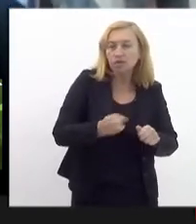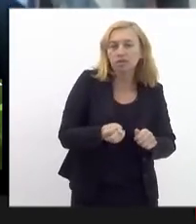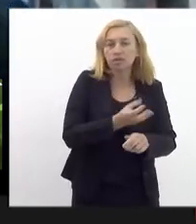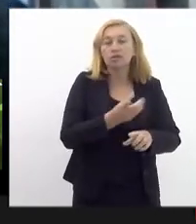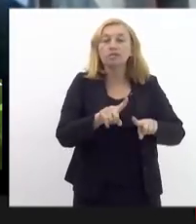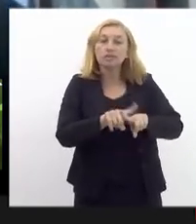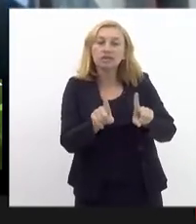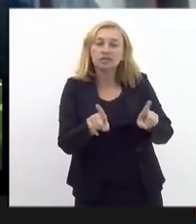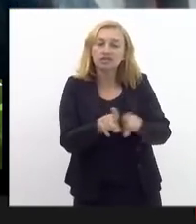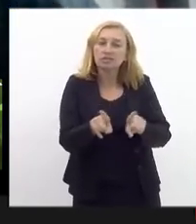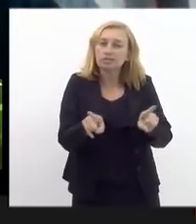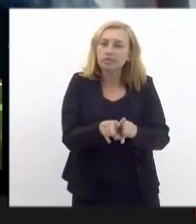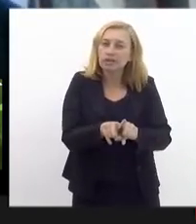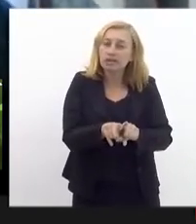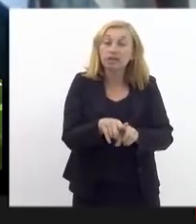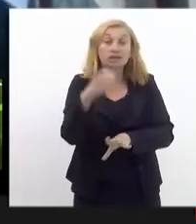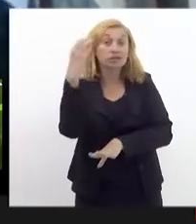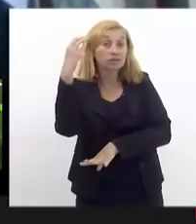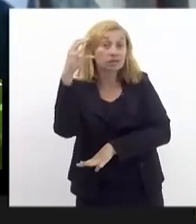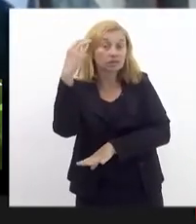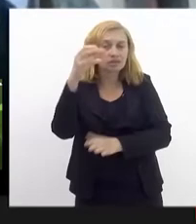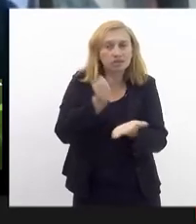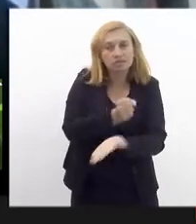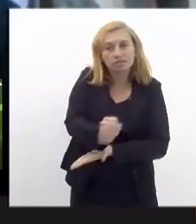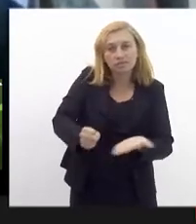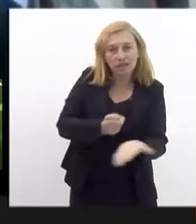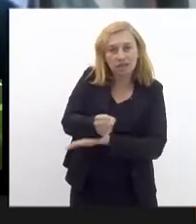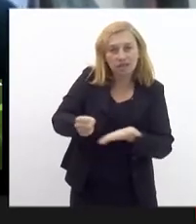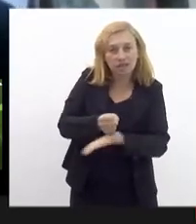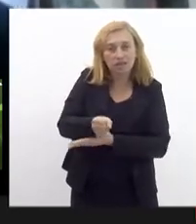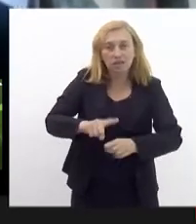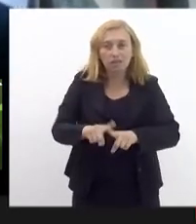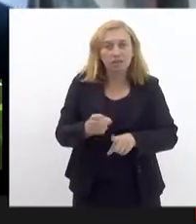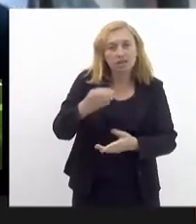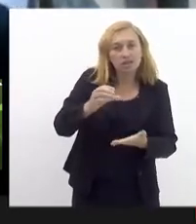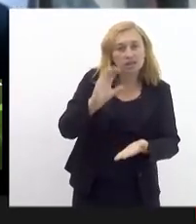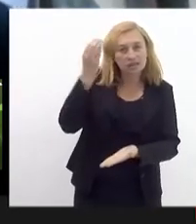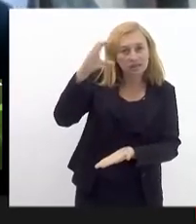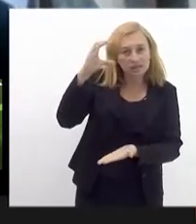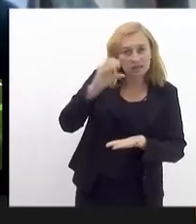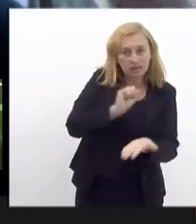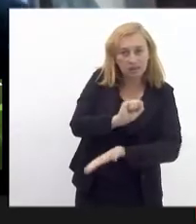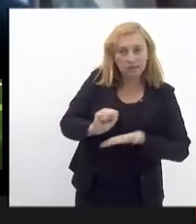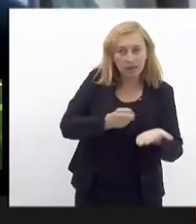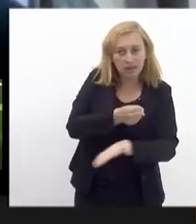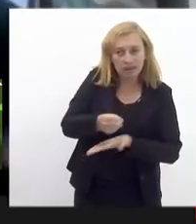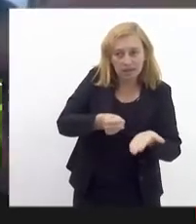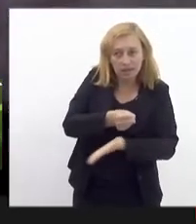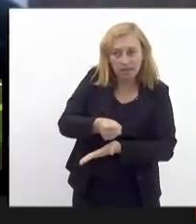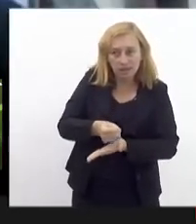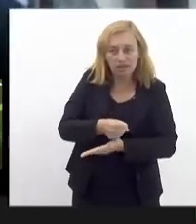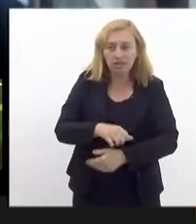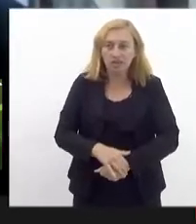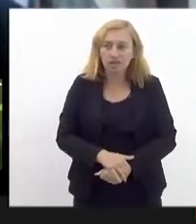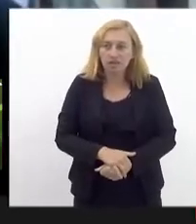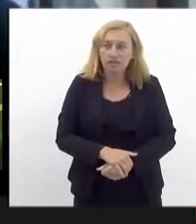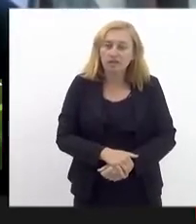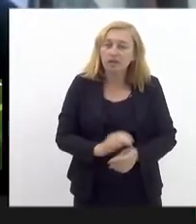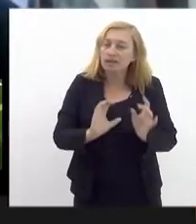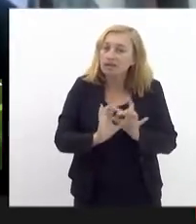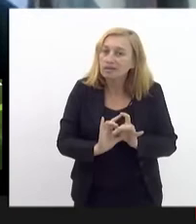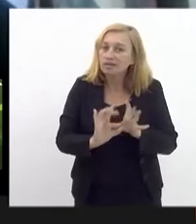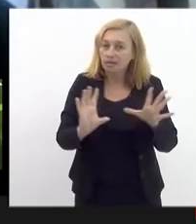também a ciência básica, pois essa ciência básica é que ela vai